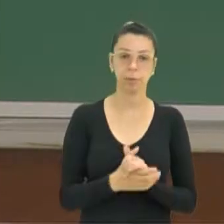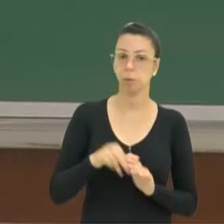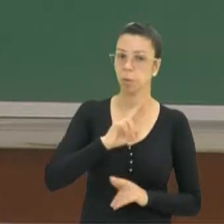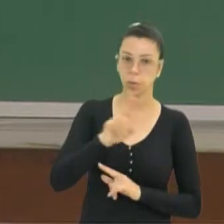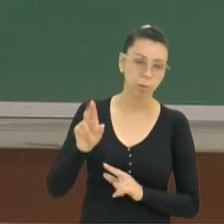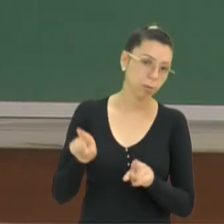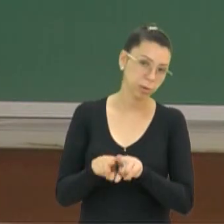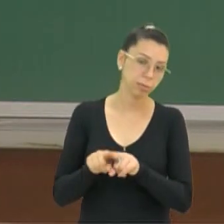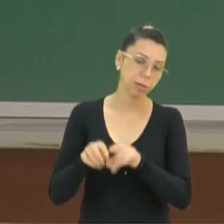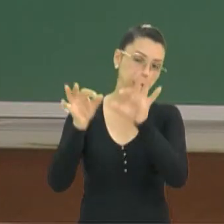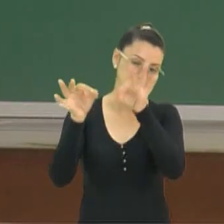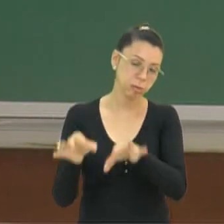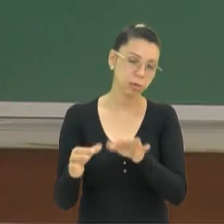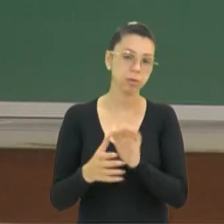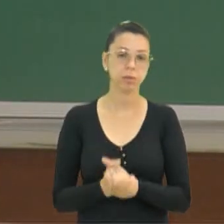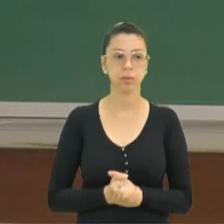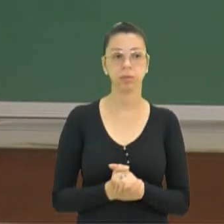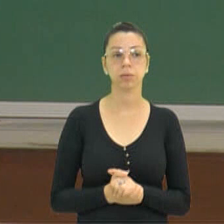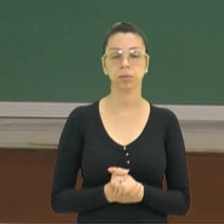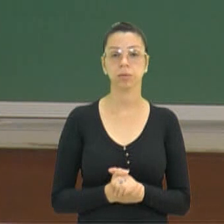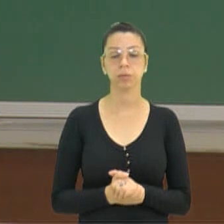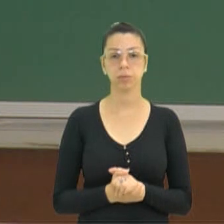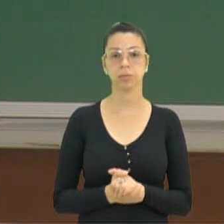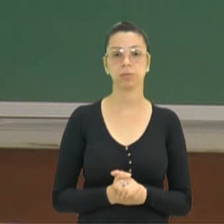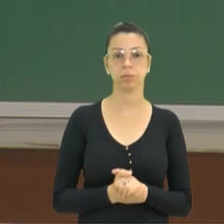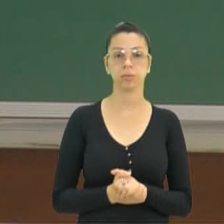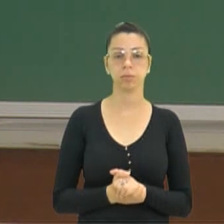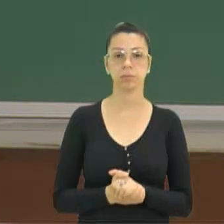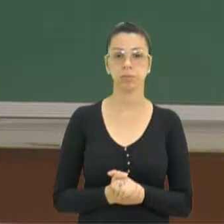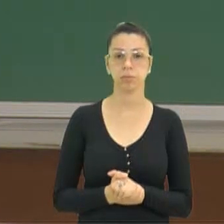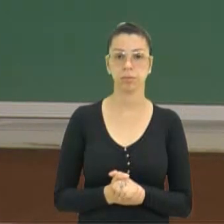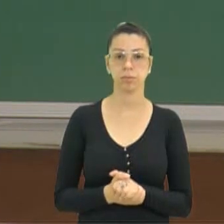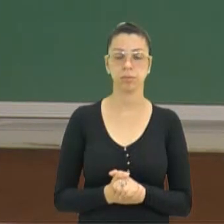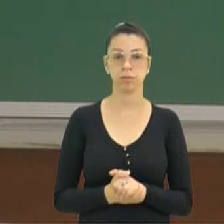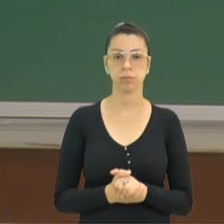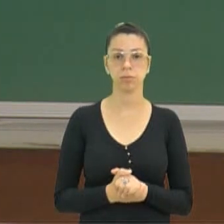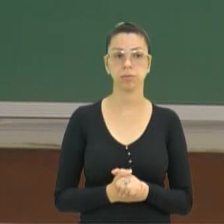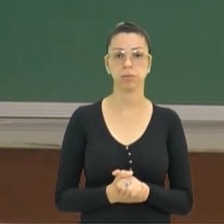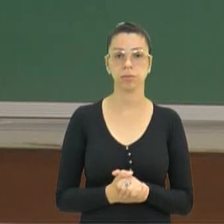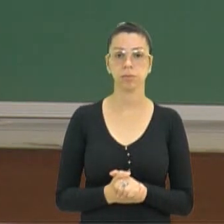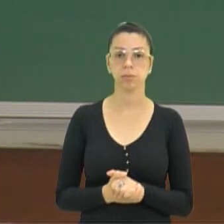certo. O que ela se tornou depois de adulta? She becomes a